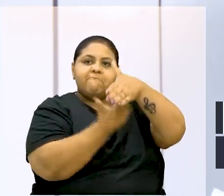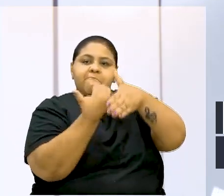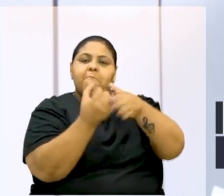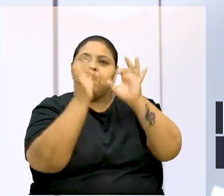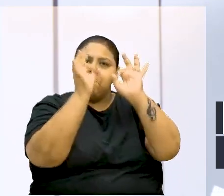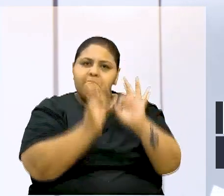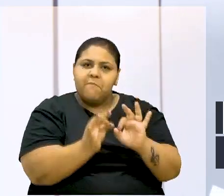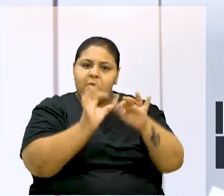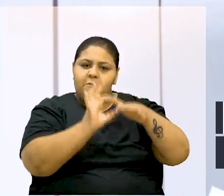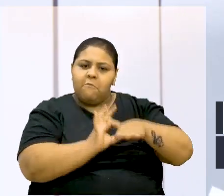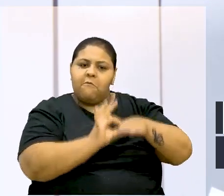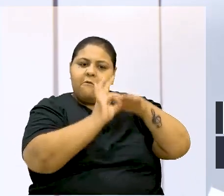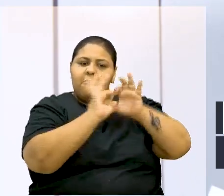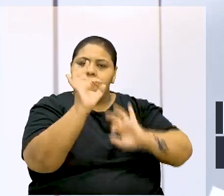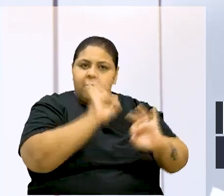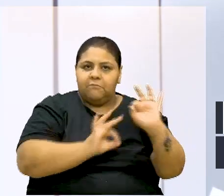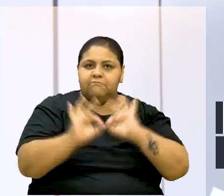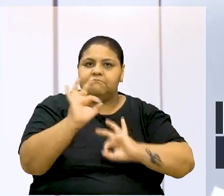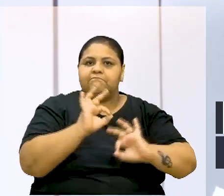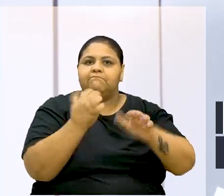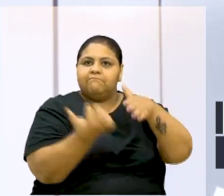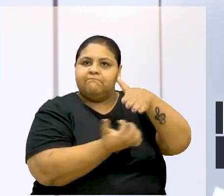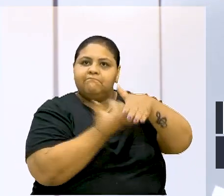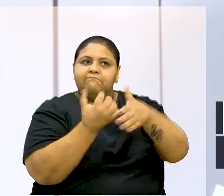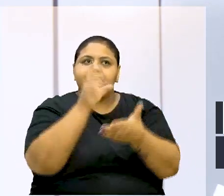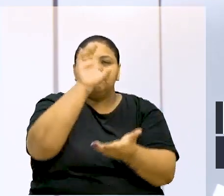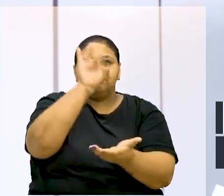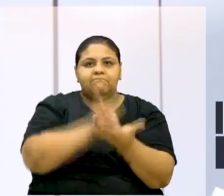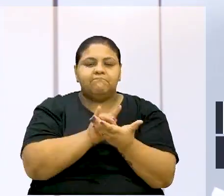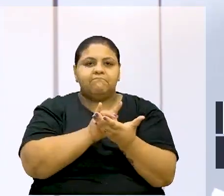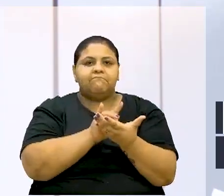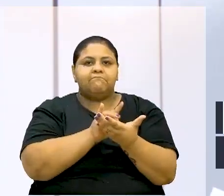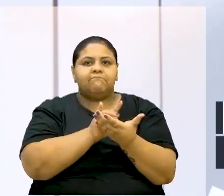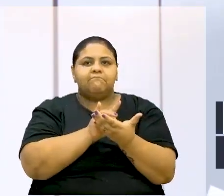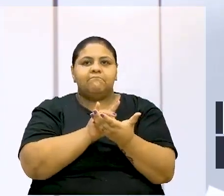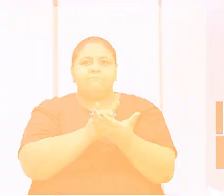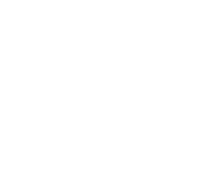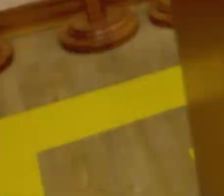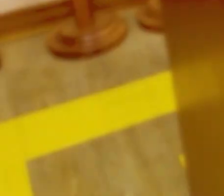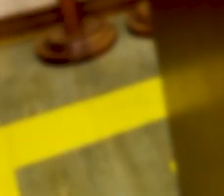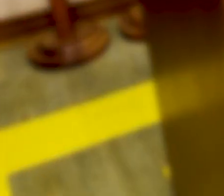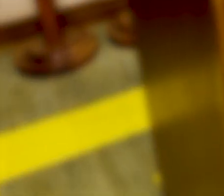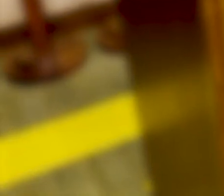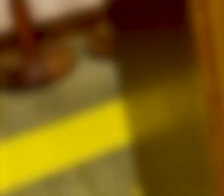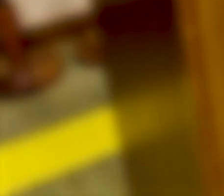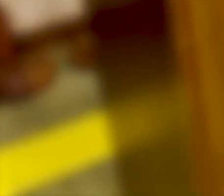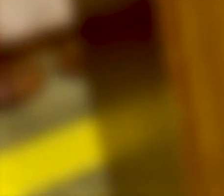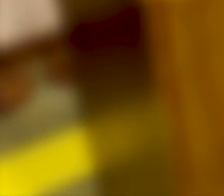comandada, bem gerida e uma empresa sólida e como essa, uma empresa familiar.